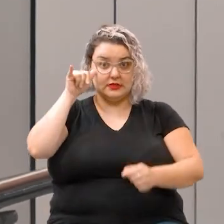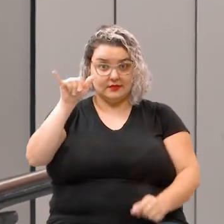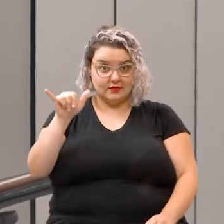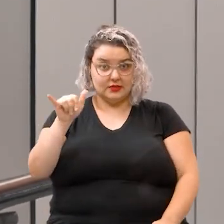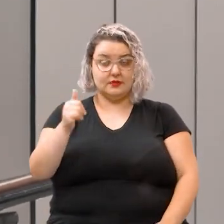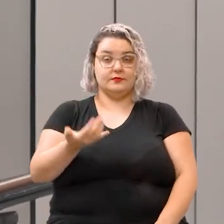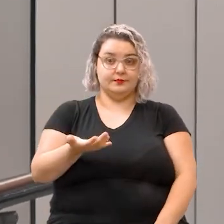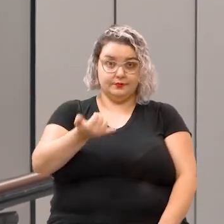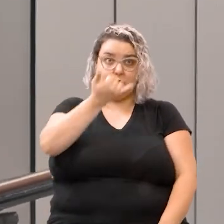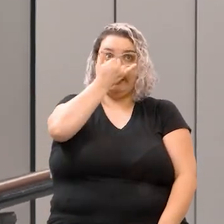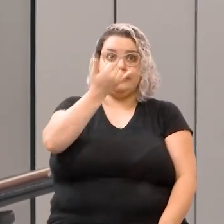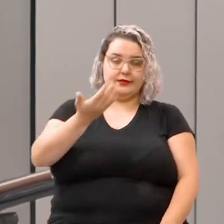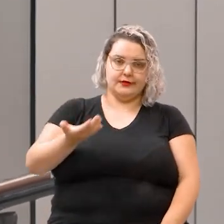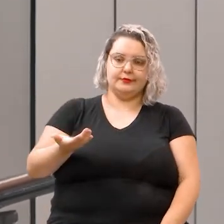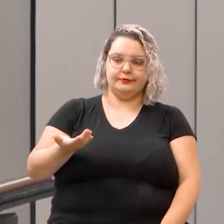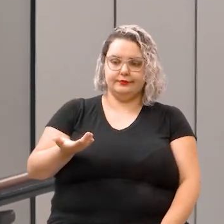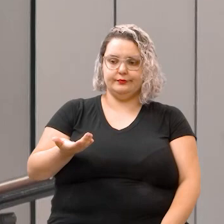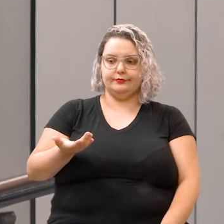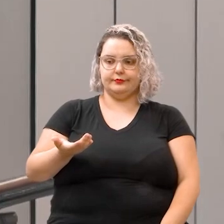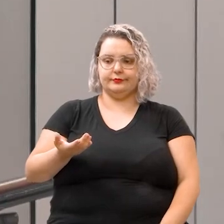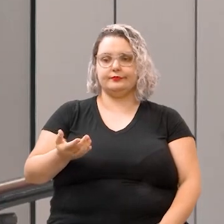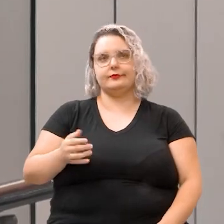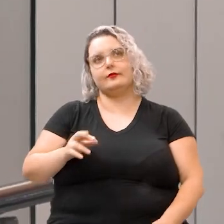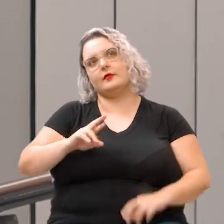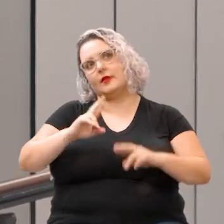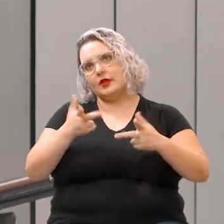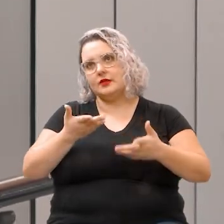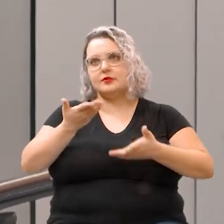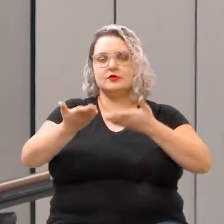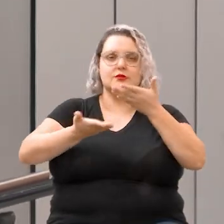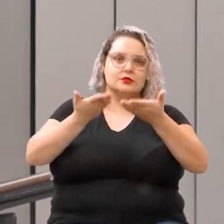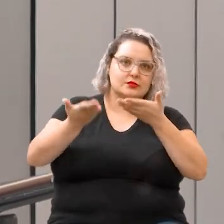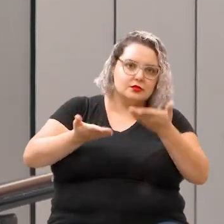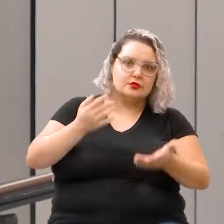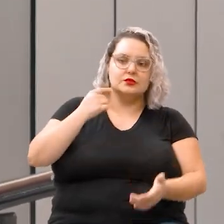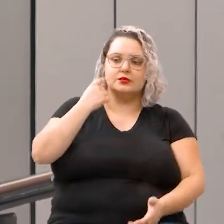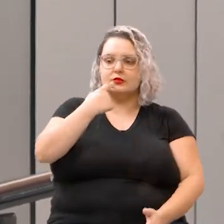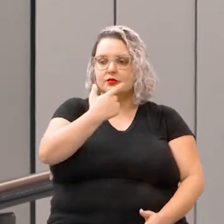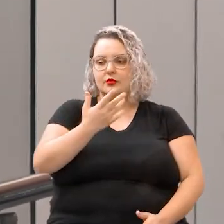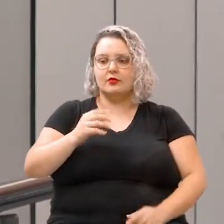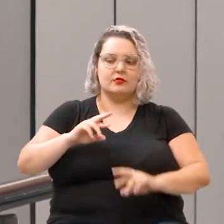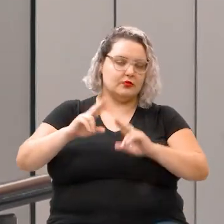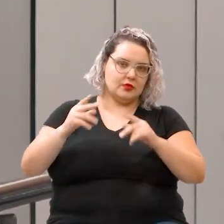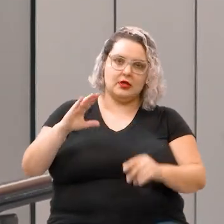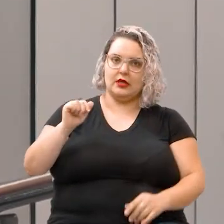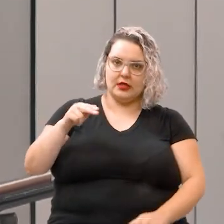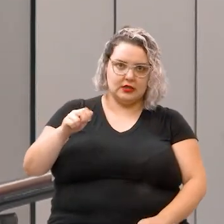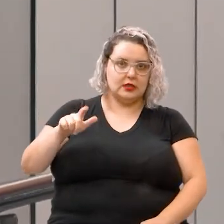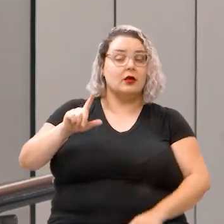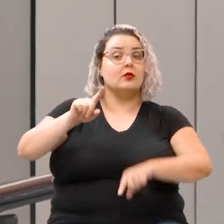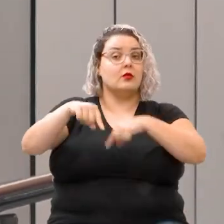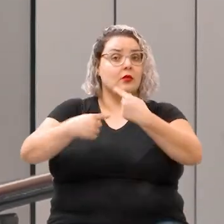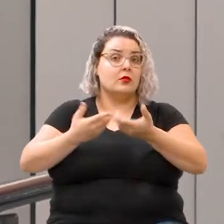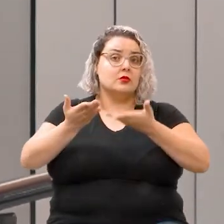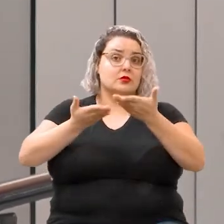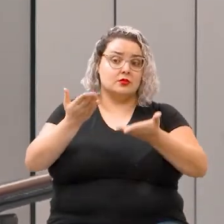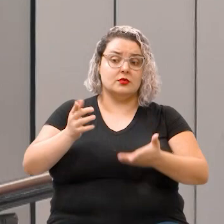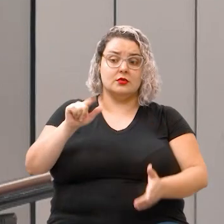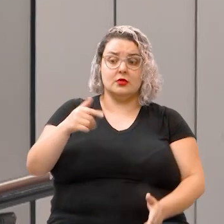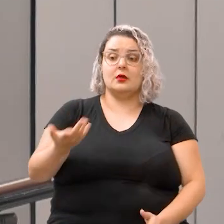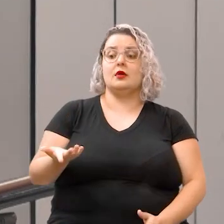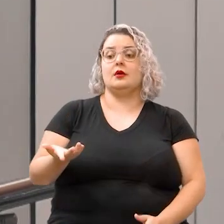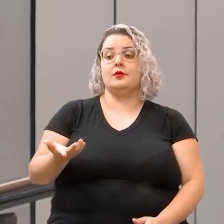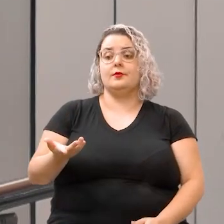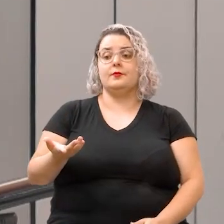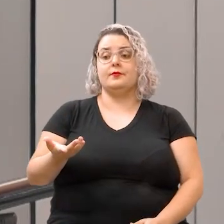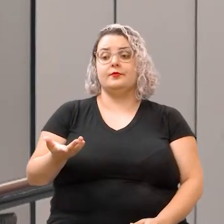prevenção. Olha, ao contrário de cuidar dos dentes, de fazer um canal e outros tratamentos,